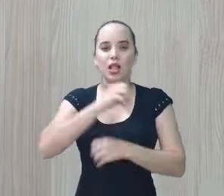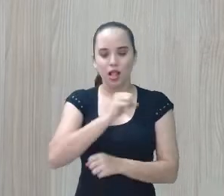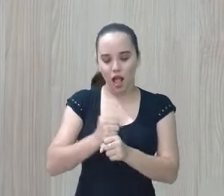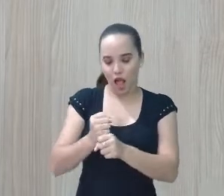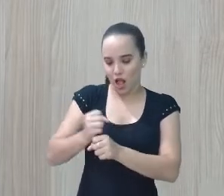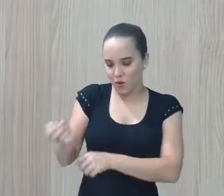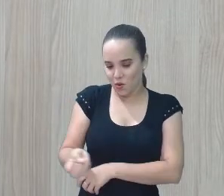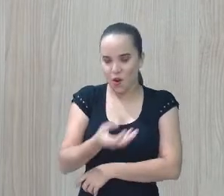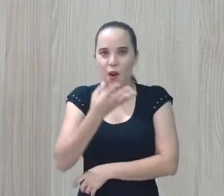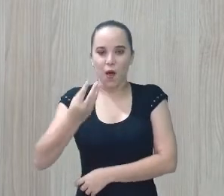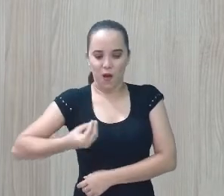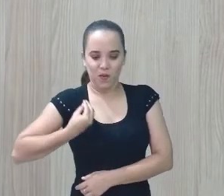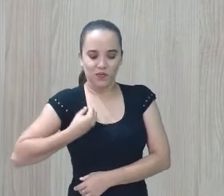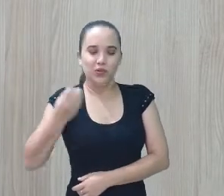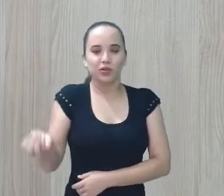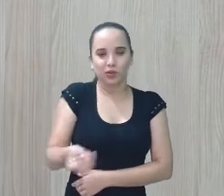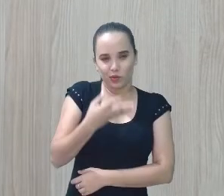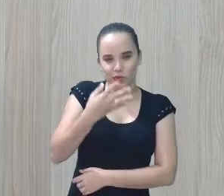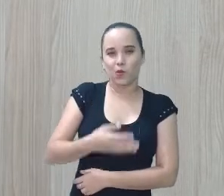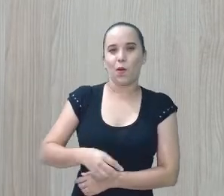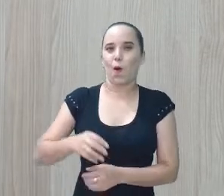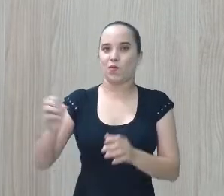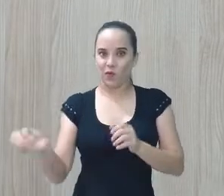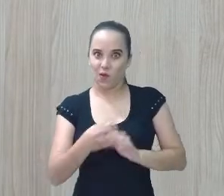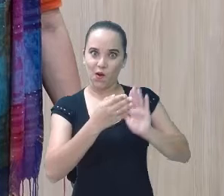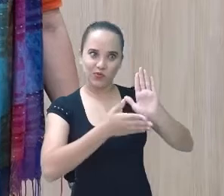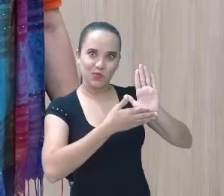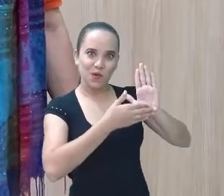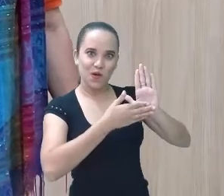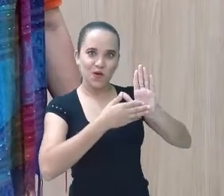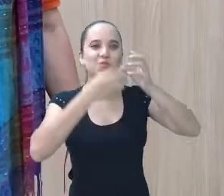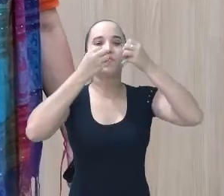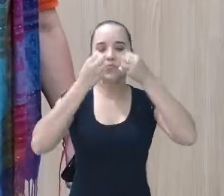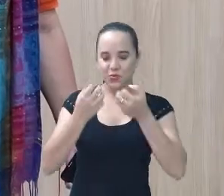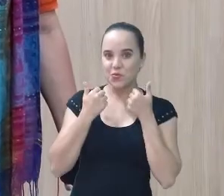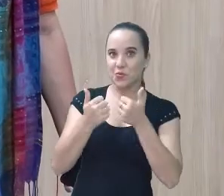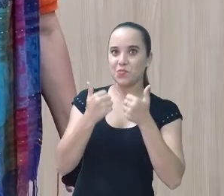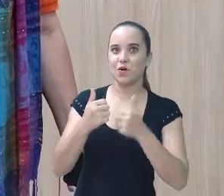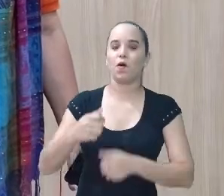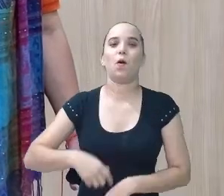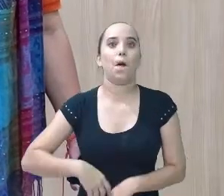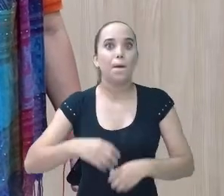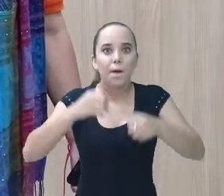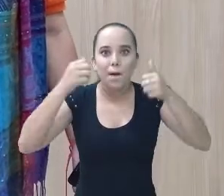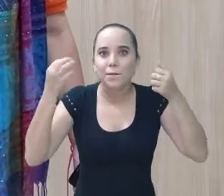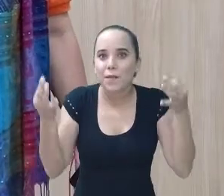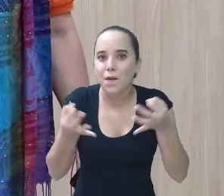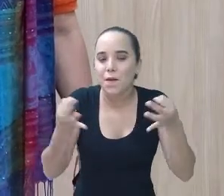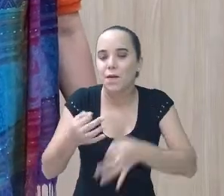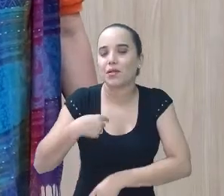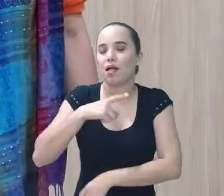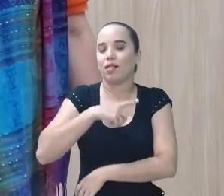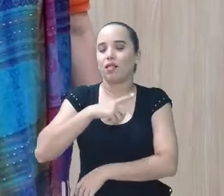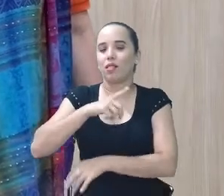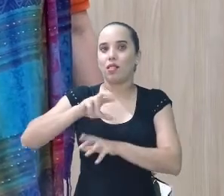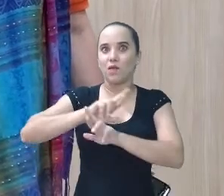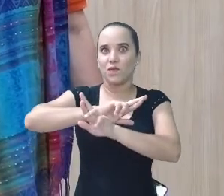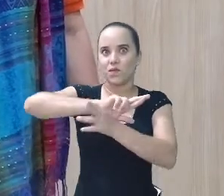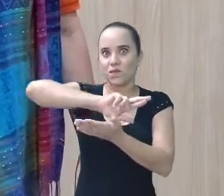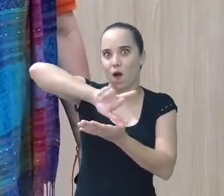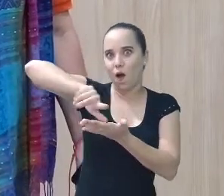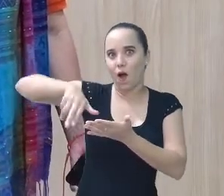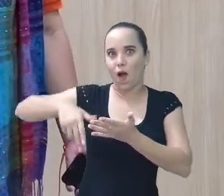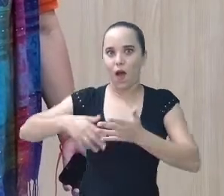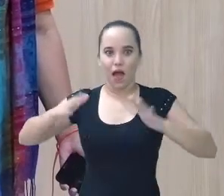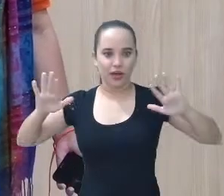nova, novos projetos. Muito bom. Muito bom, vamos embora. Vai ter muita surpresa. Gente,